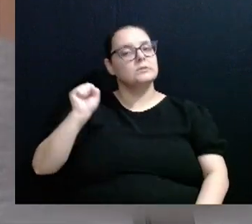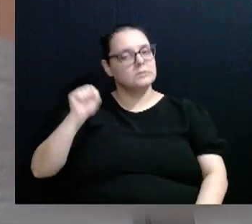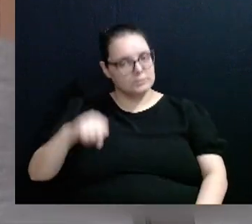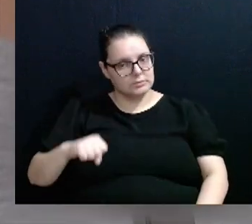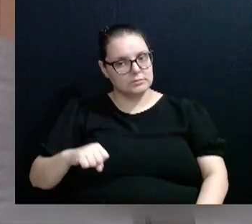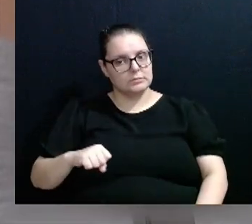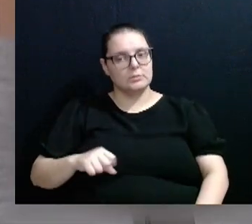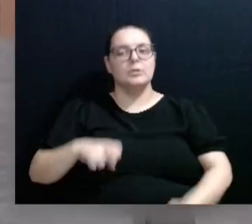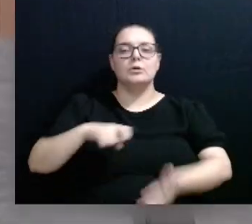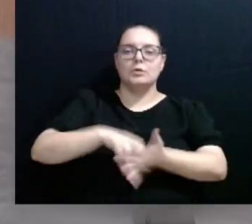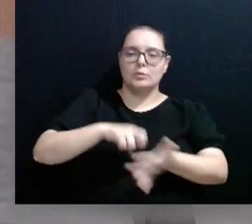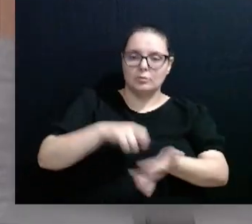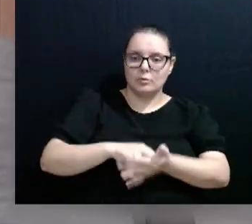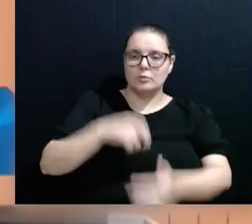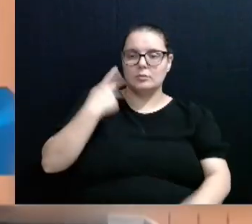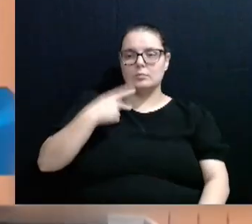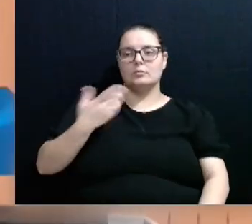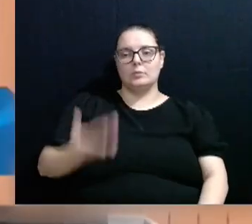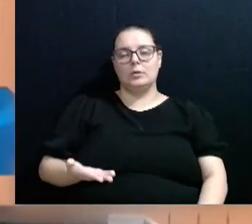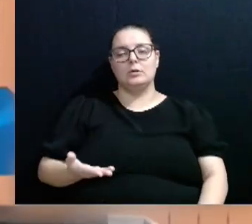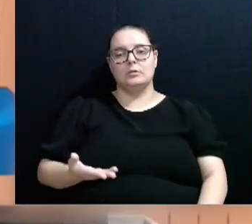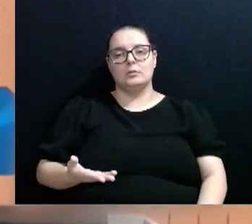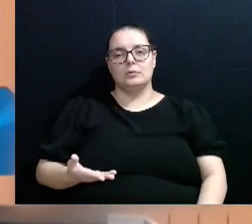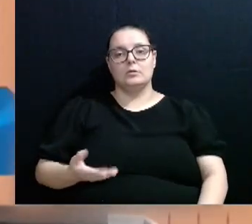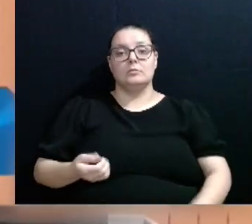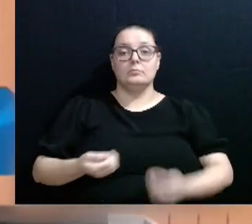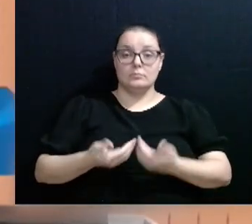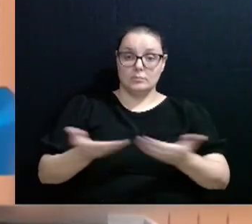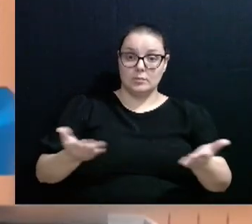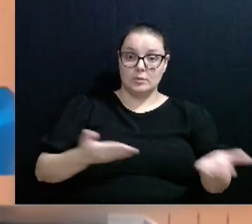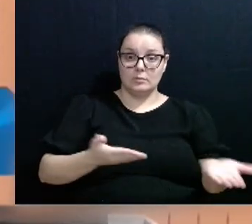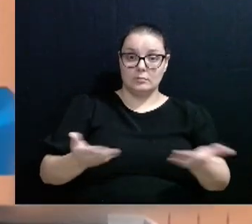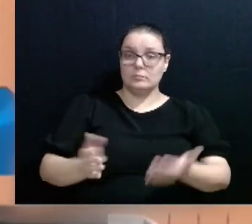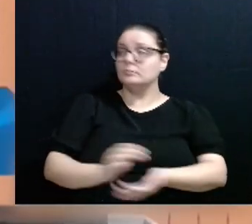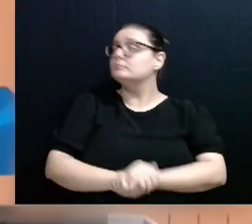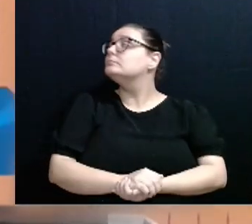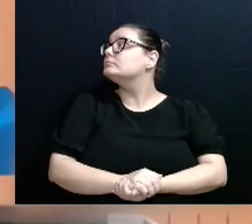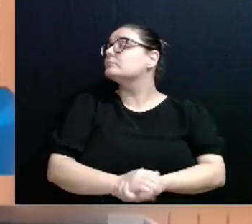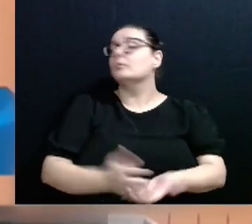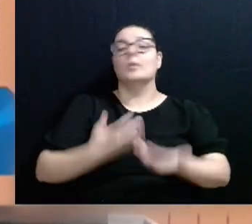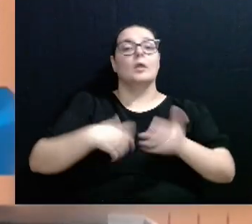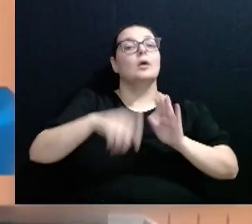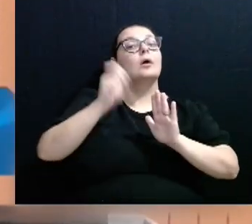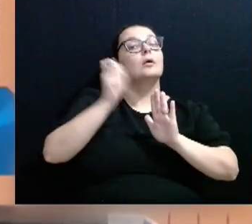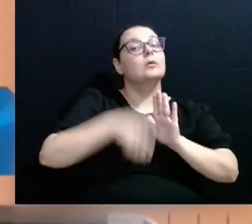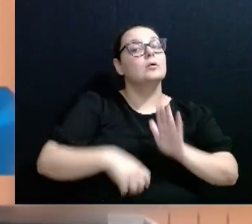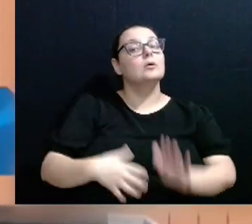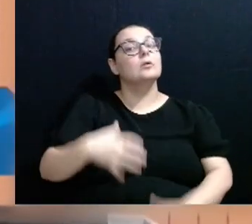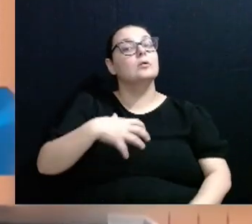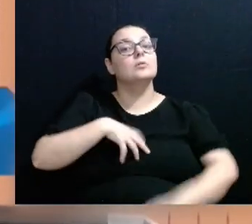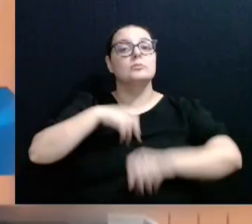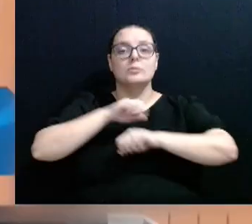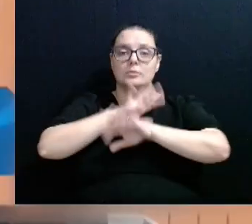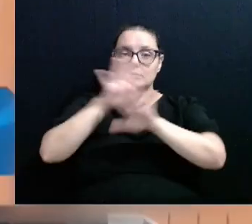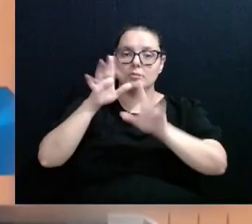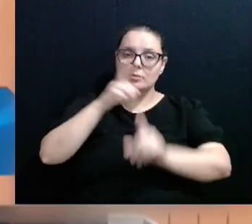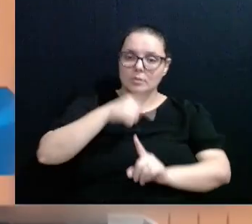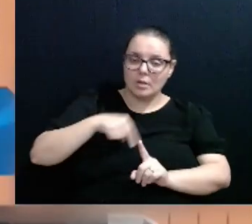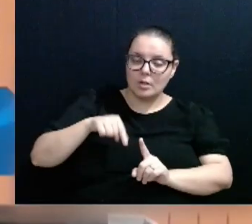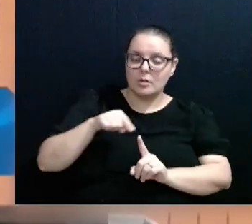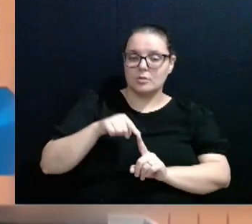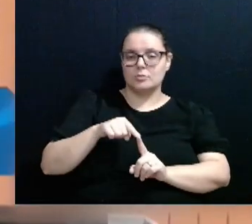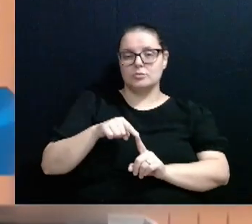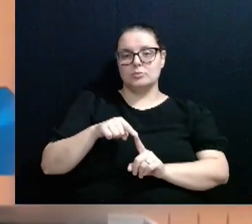por esse caso que foi exposto ali. Faço questão de registrar de forma clara e objetiva